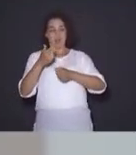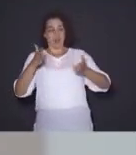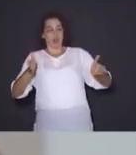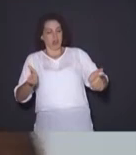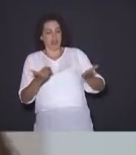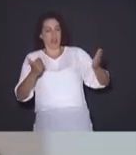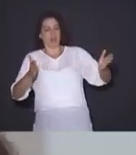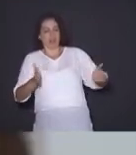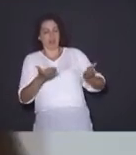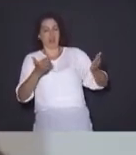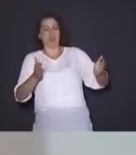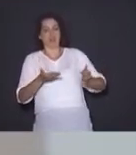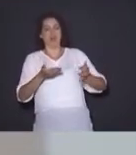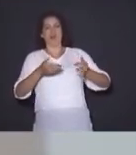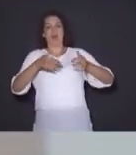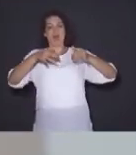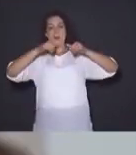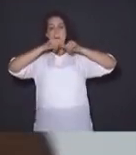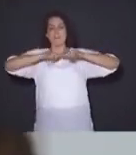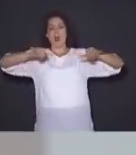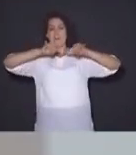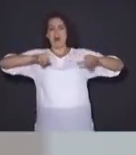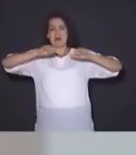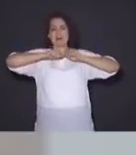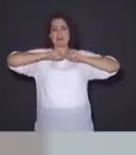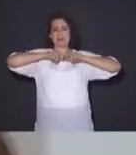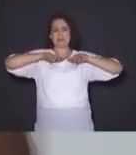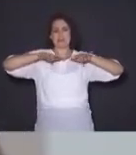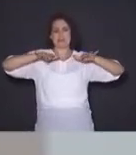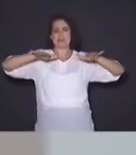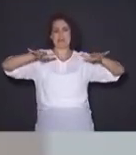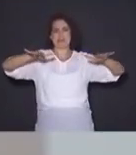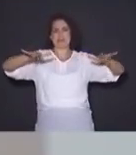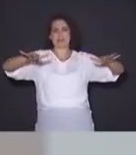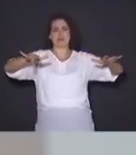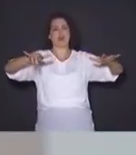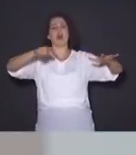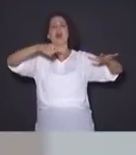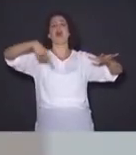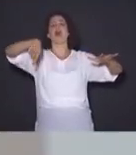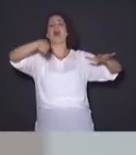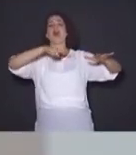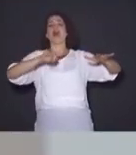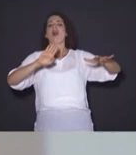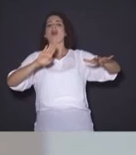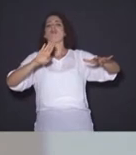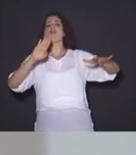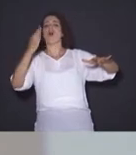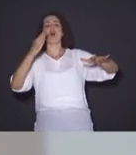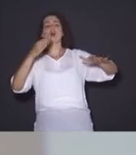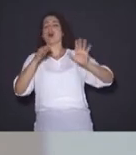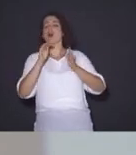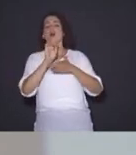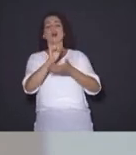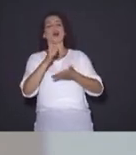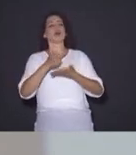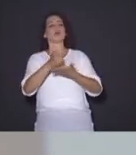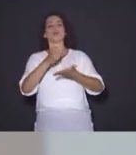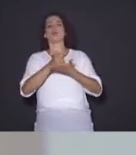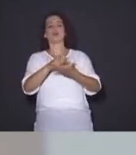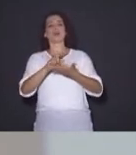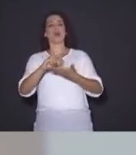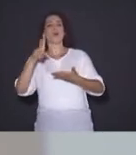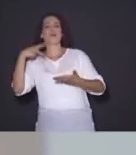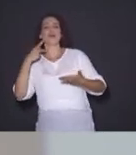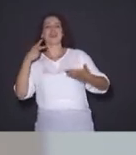a favor de uma ou de outra tendência política cultural econômica e obviamente que se nós não tivermos